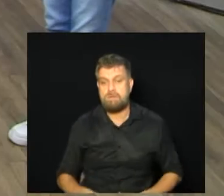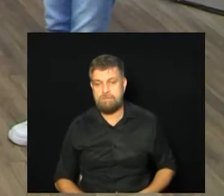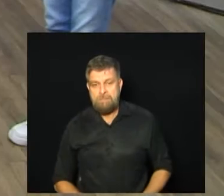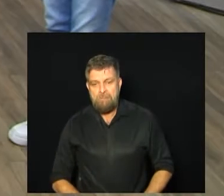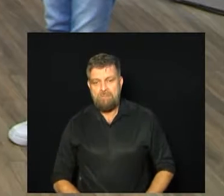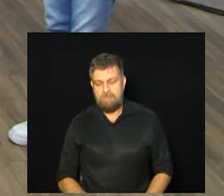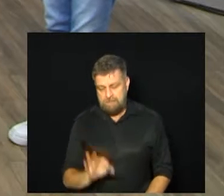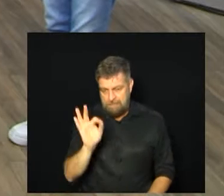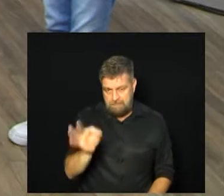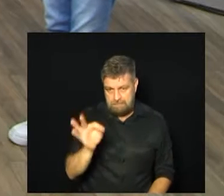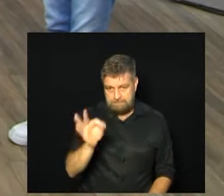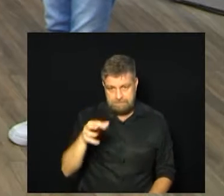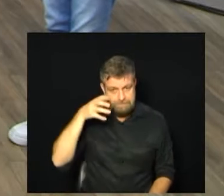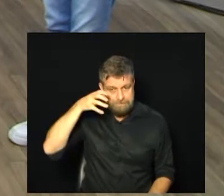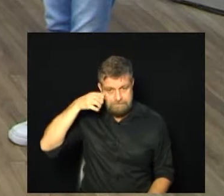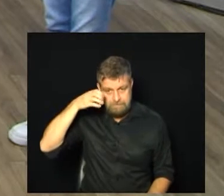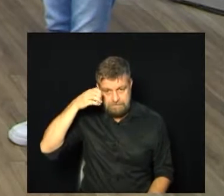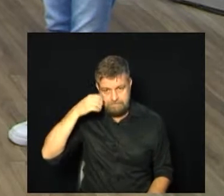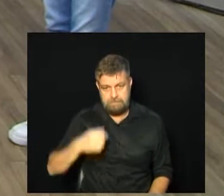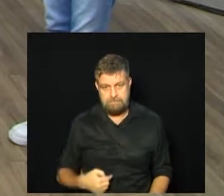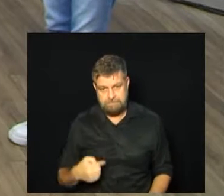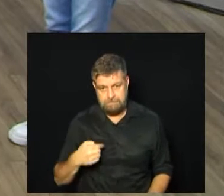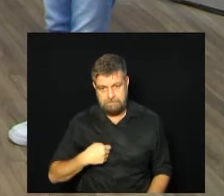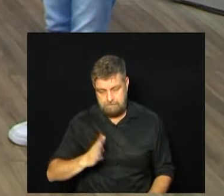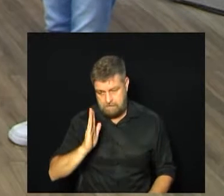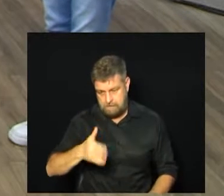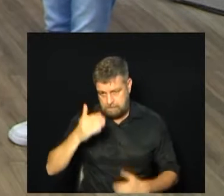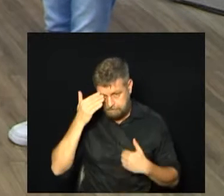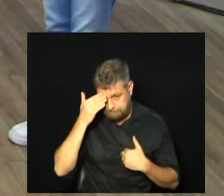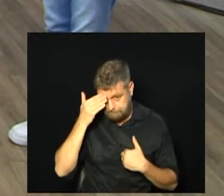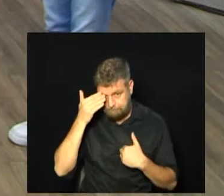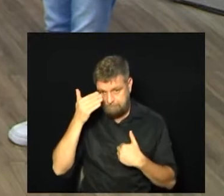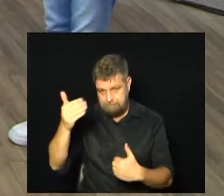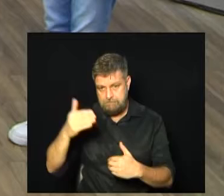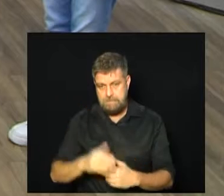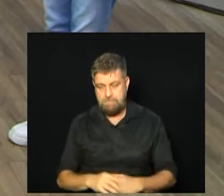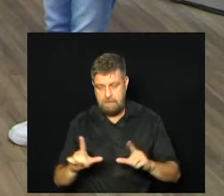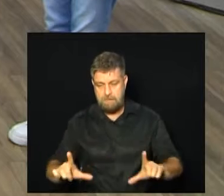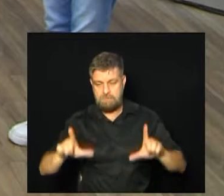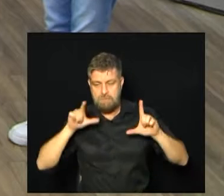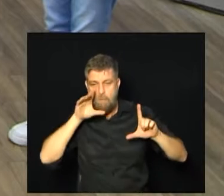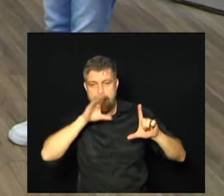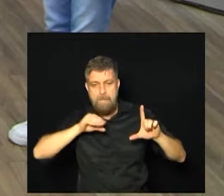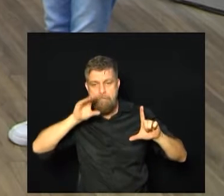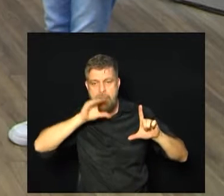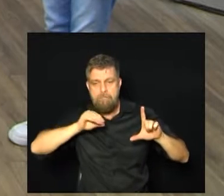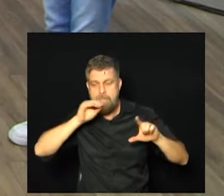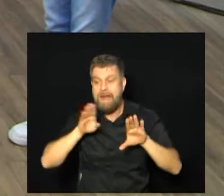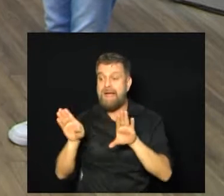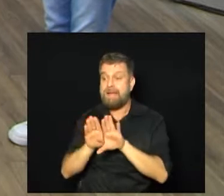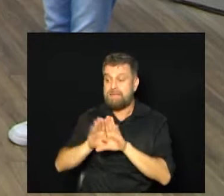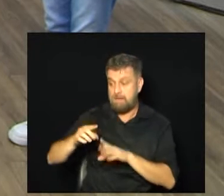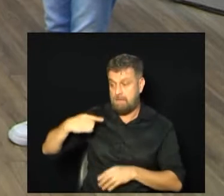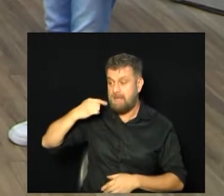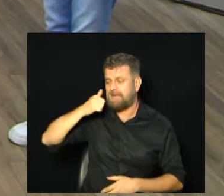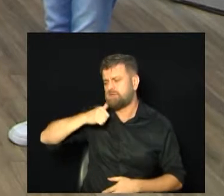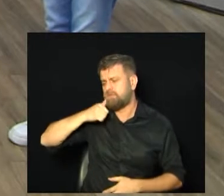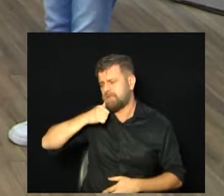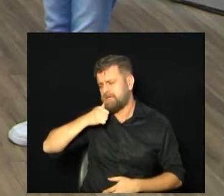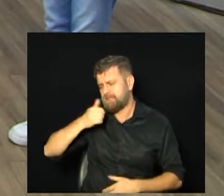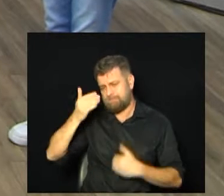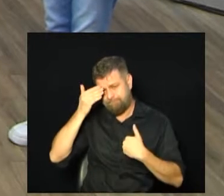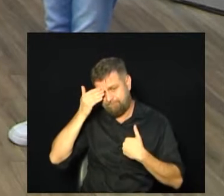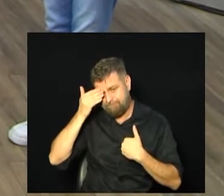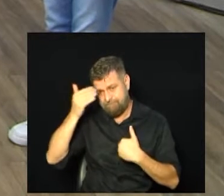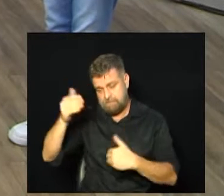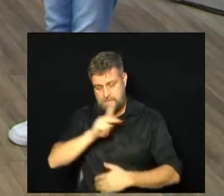Tá certo, então, André Aranha. Eu já vou agradecer a sua participação, também da Ana Vanessa, que